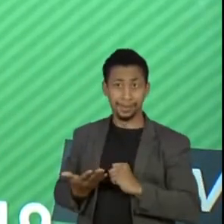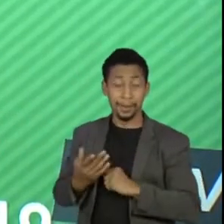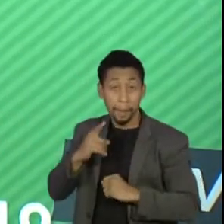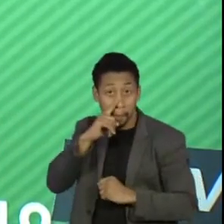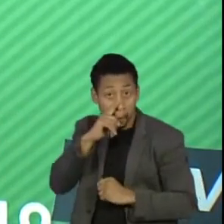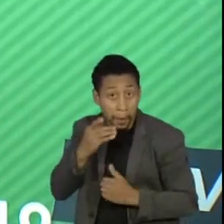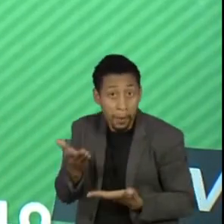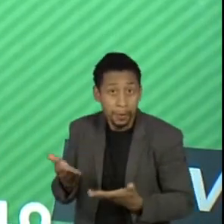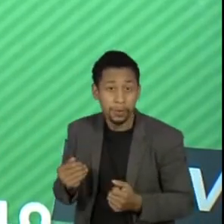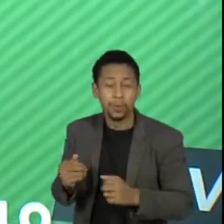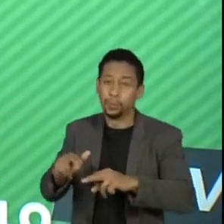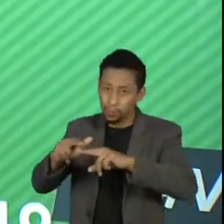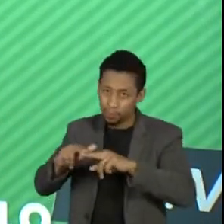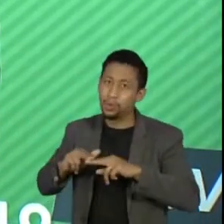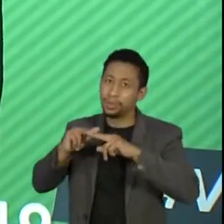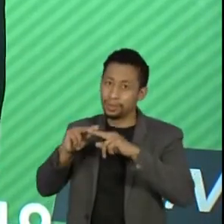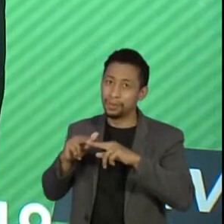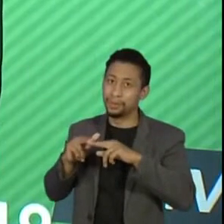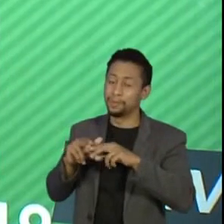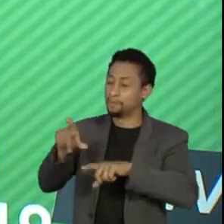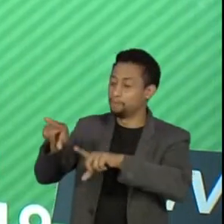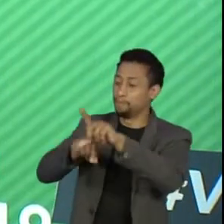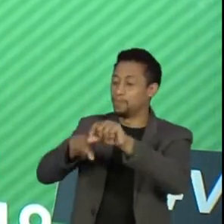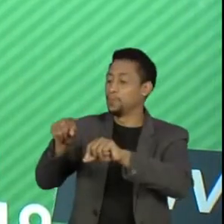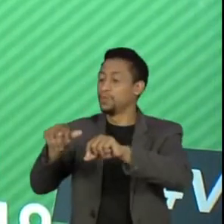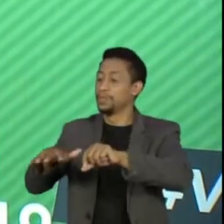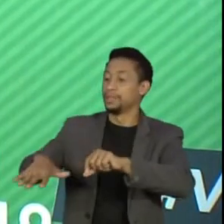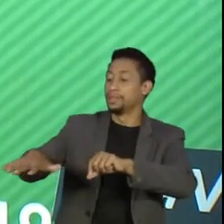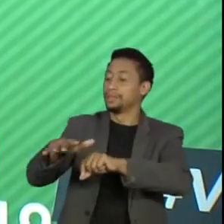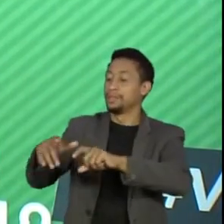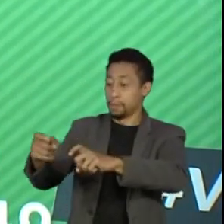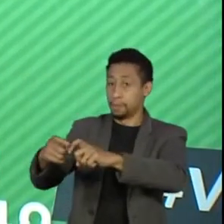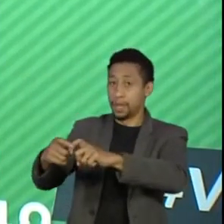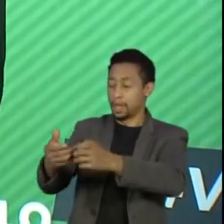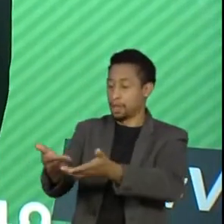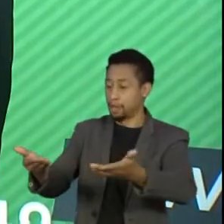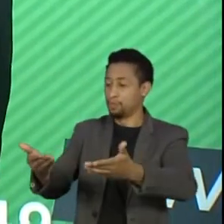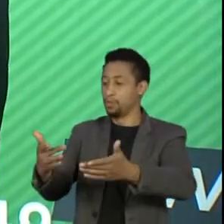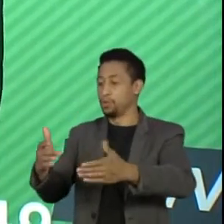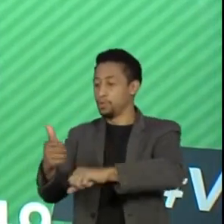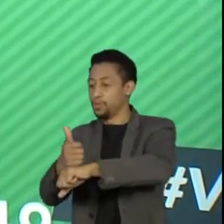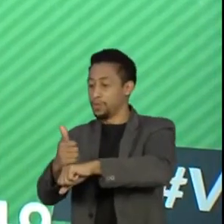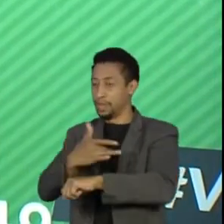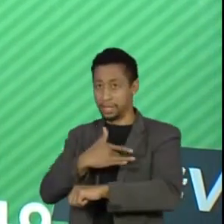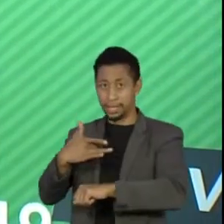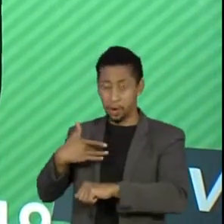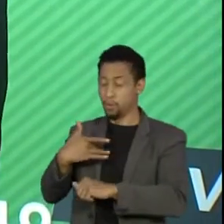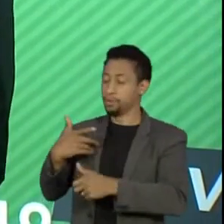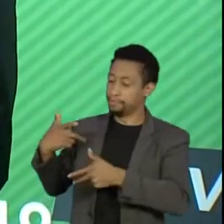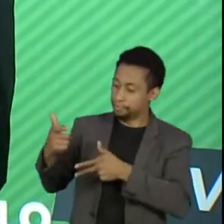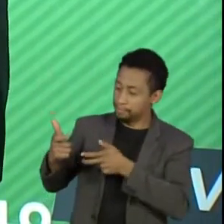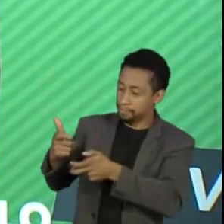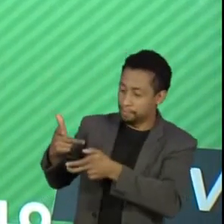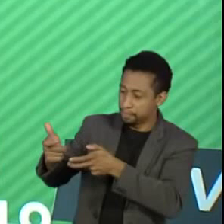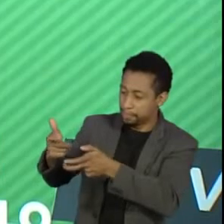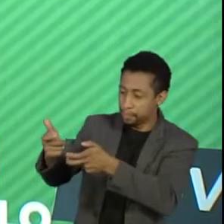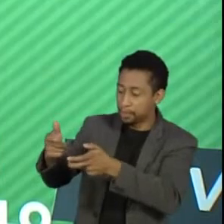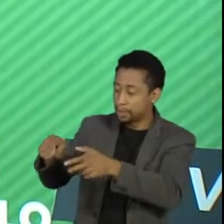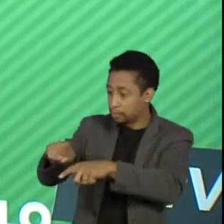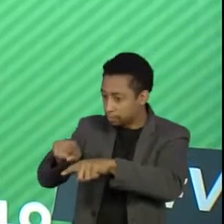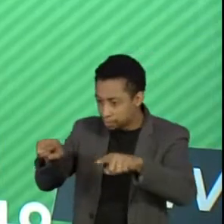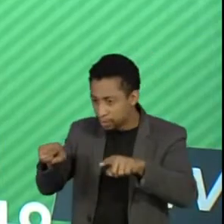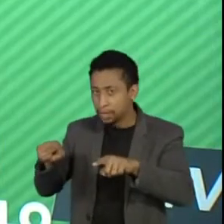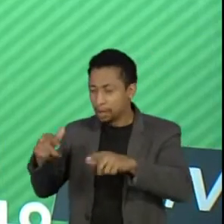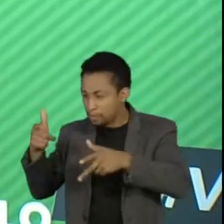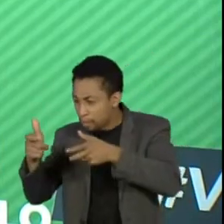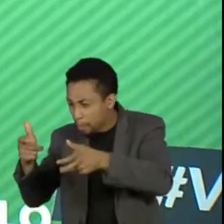E por isso nós vemos nossos colegas muitas vezes sem comorbidades que adoecem de forma grave. Então, esse é um indicativo